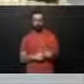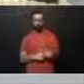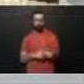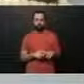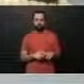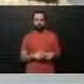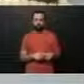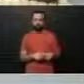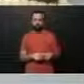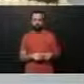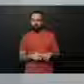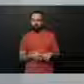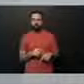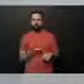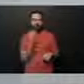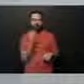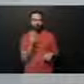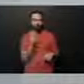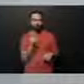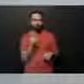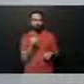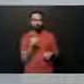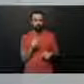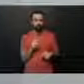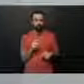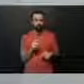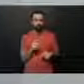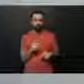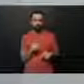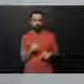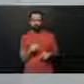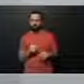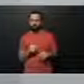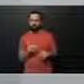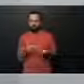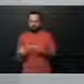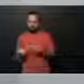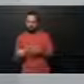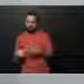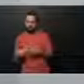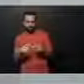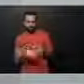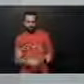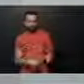uma unidade de milhar, mais 3 centenas. Então, vamos lá para as plaquinhas, olha. 1,